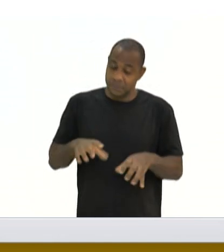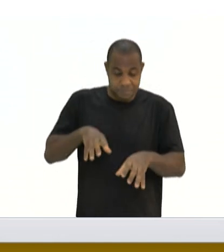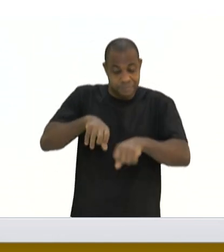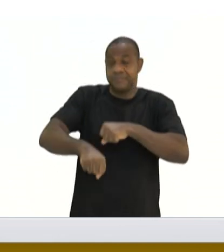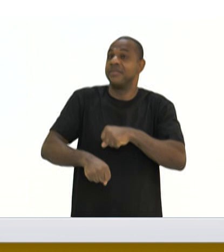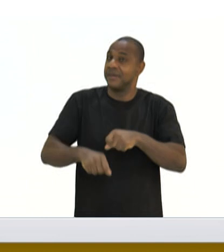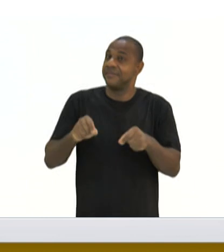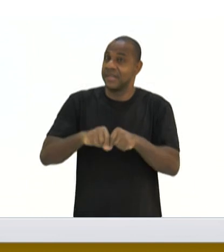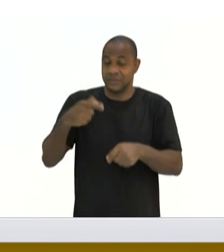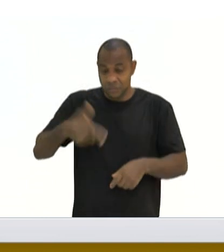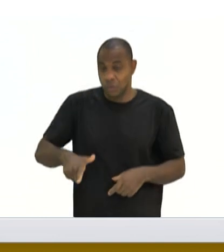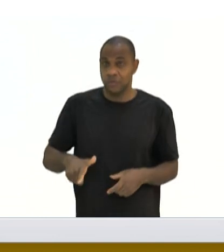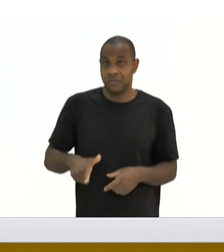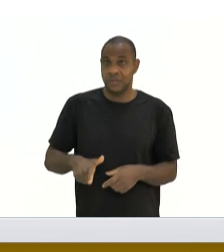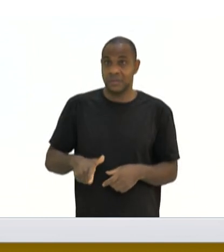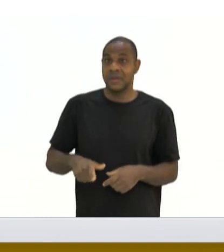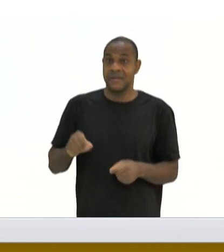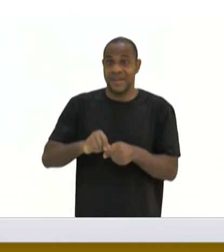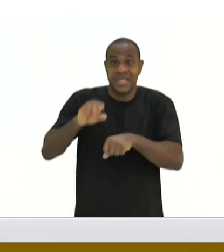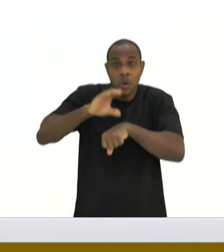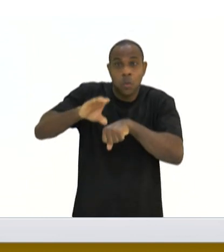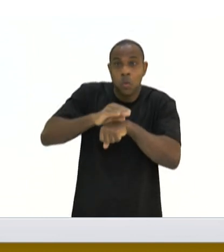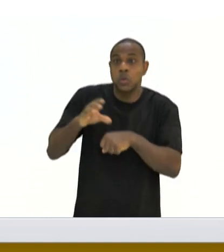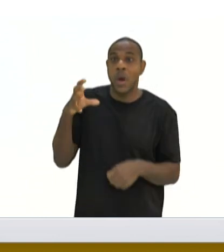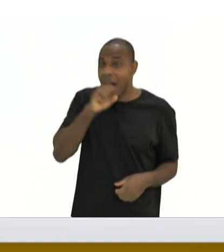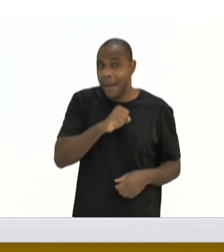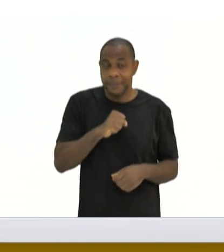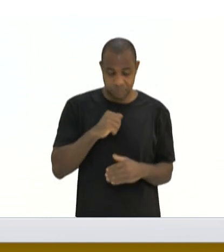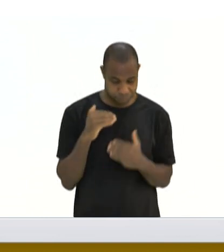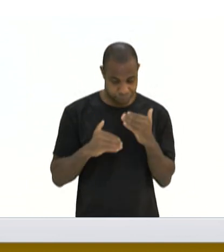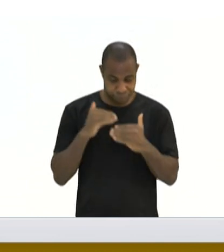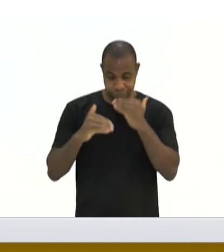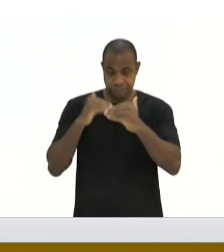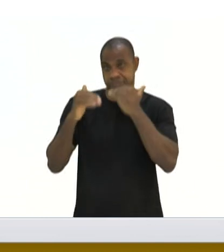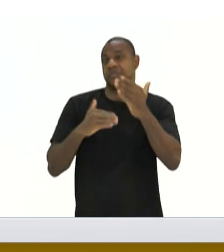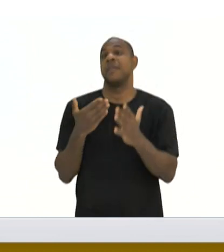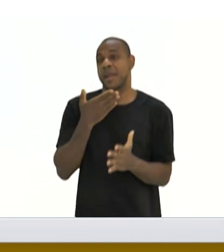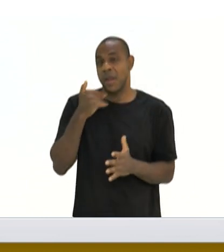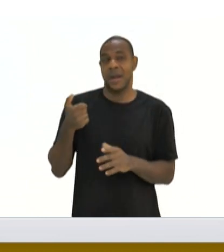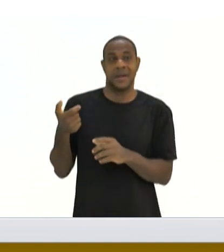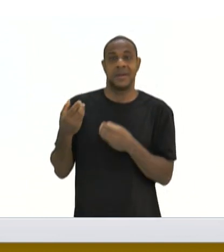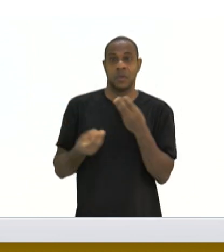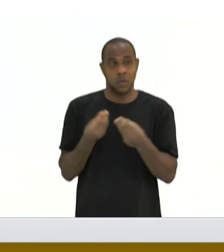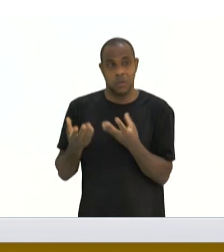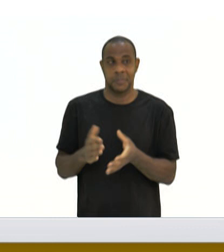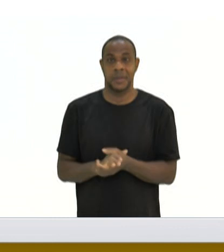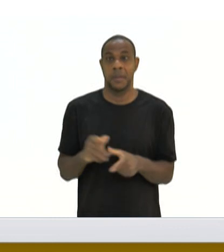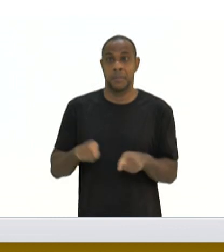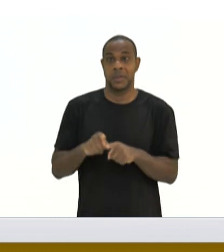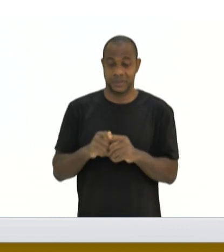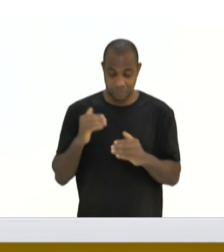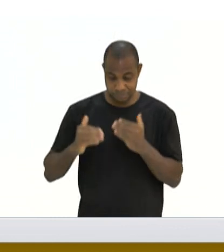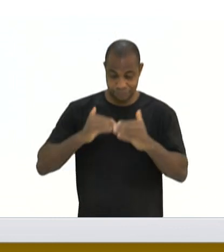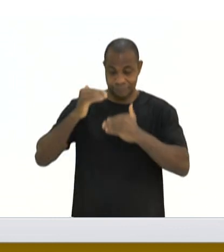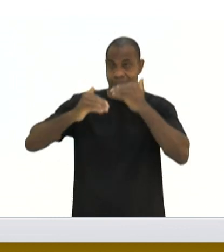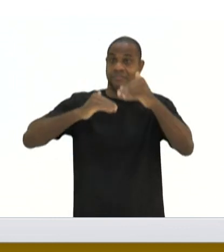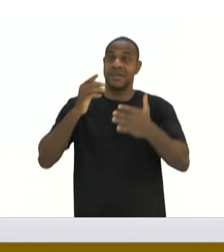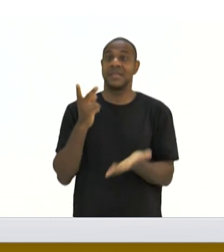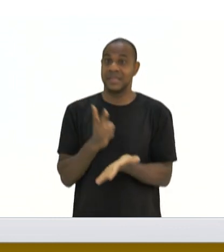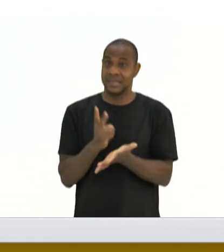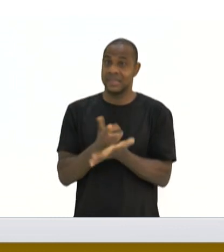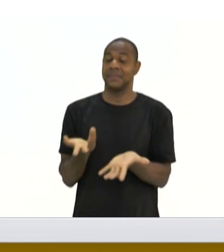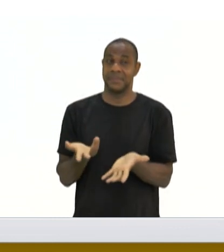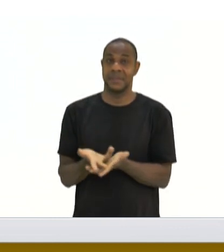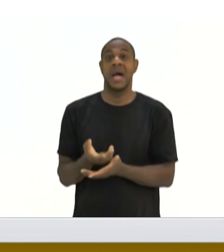uma formação uma atualização profissional porque os equipamentos a cada dia eles estão né mais avançados por ver